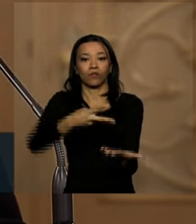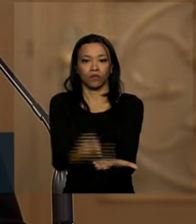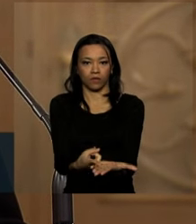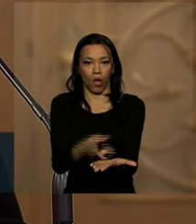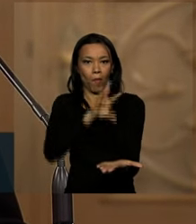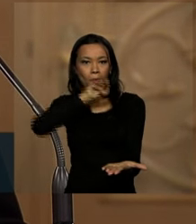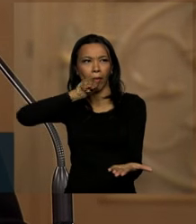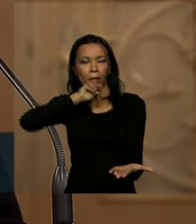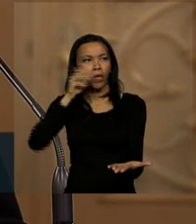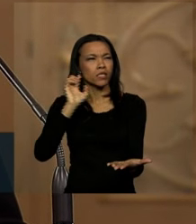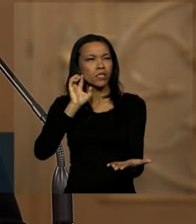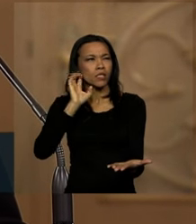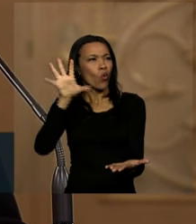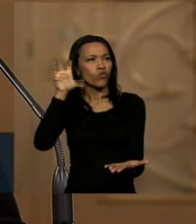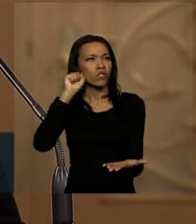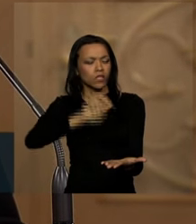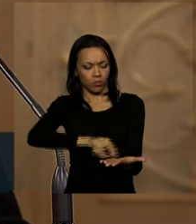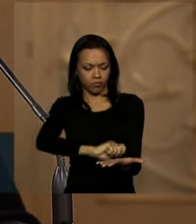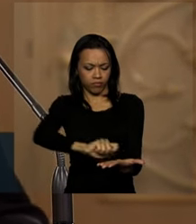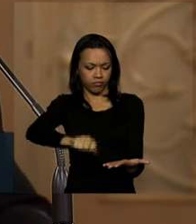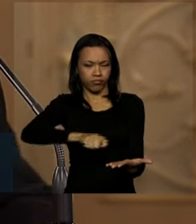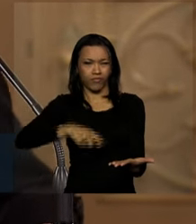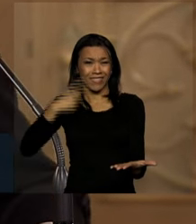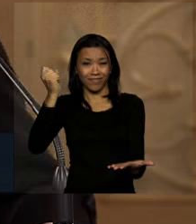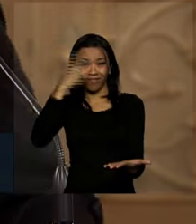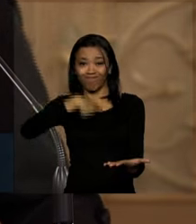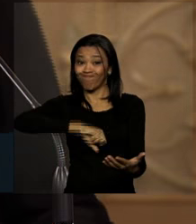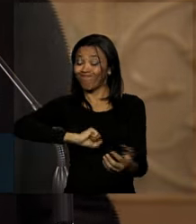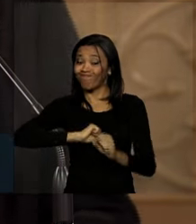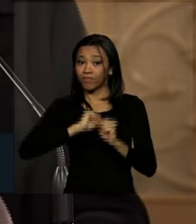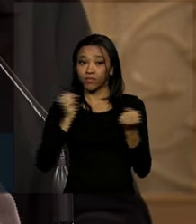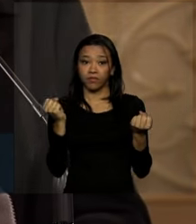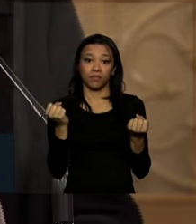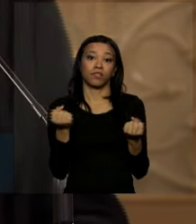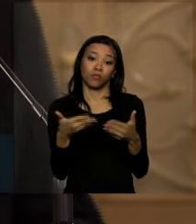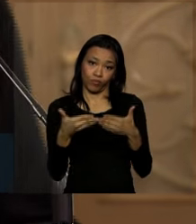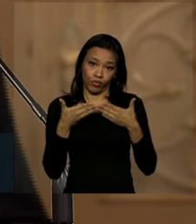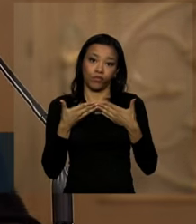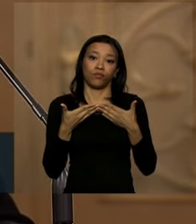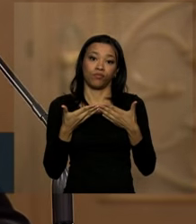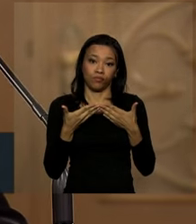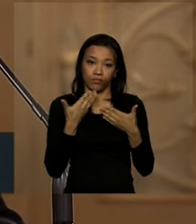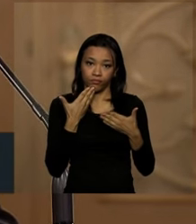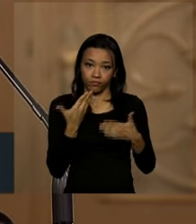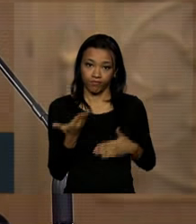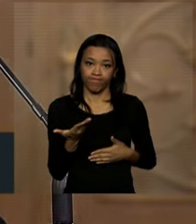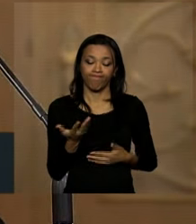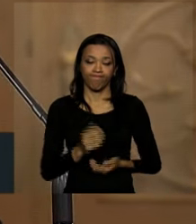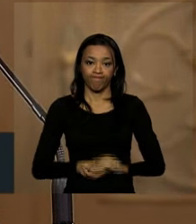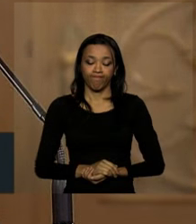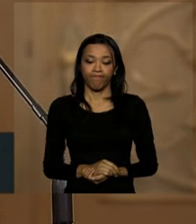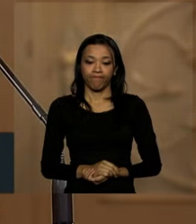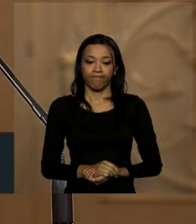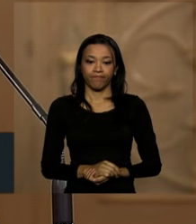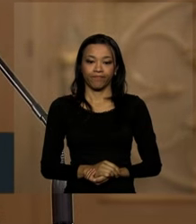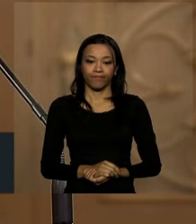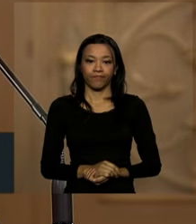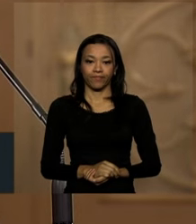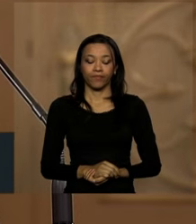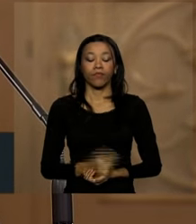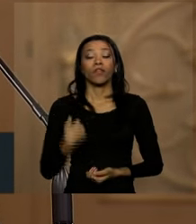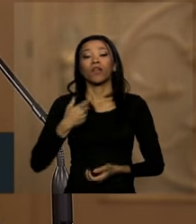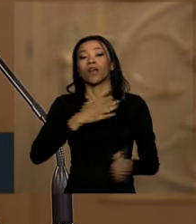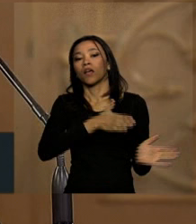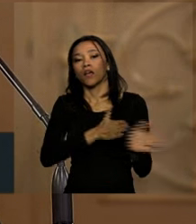fala e fica ruim para editar depois, se possível. Journalists are requesting that interpretation be provided after the presidente, durante speaks. A